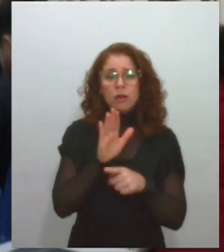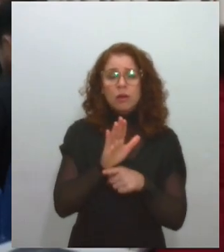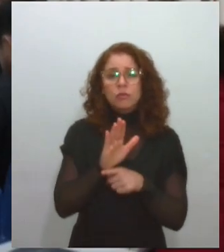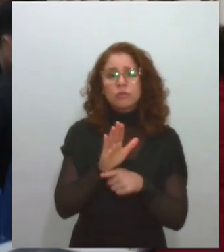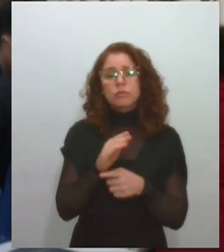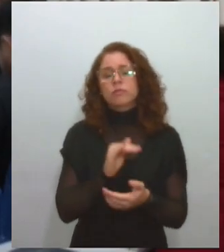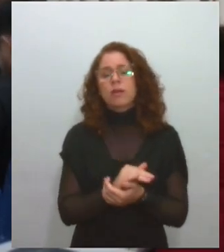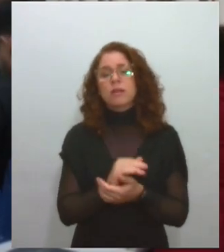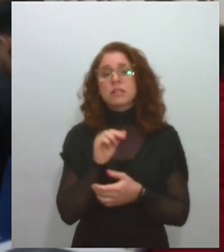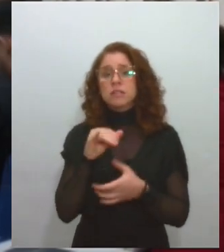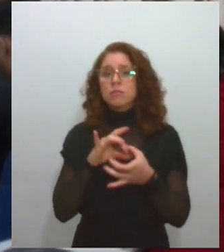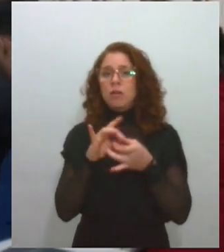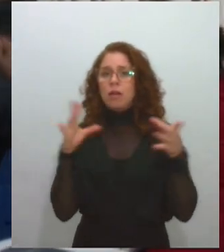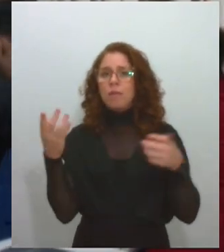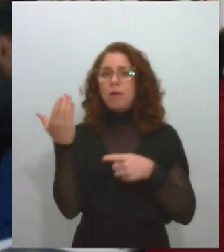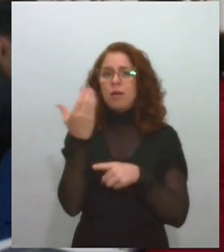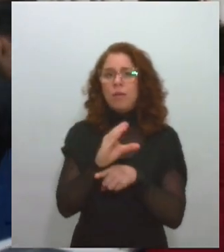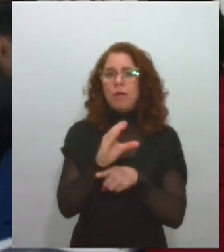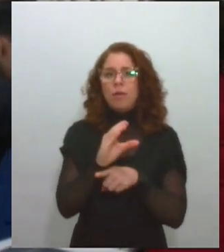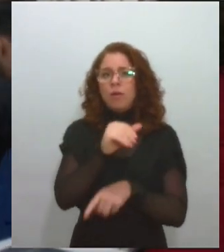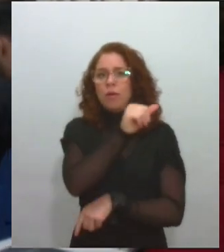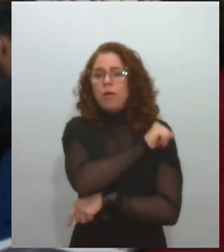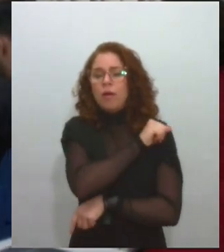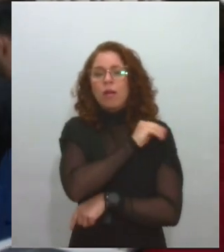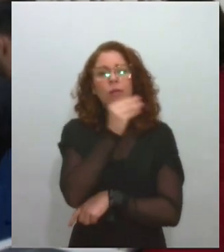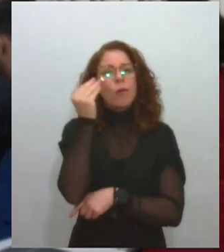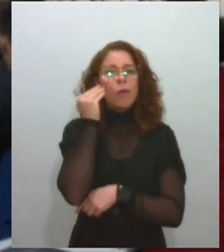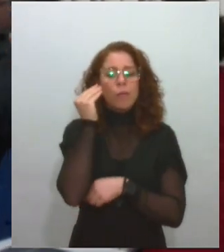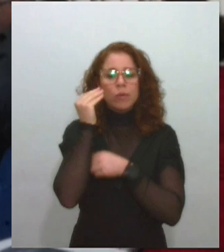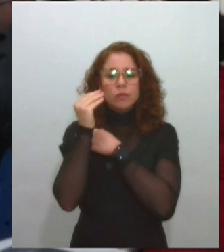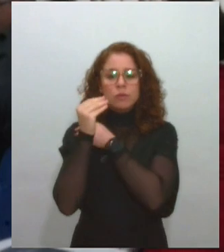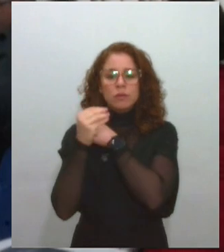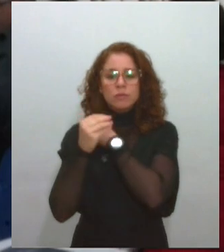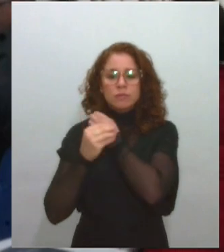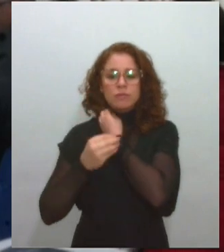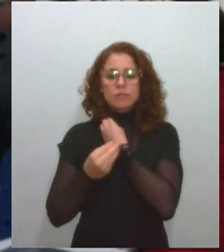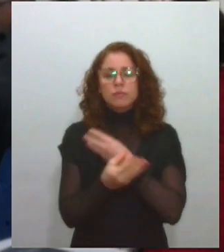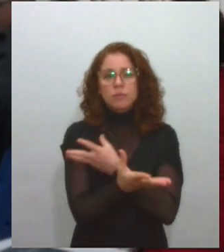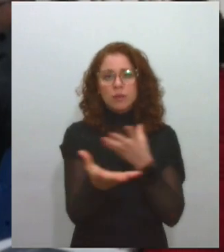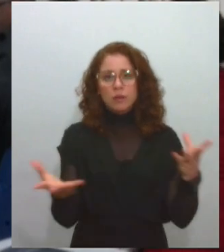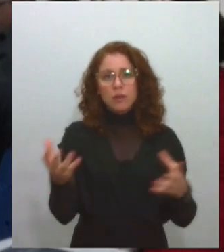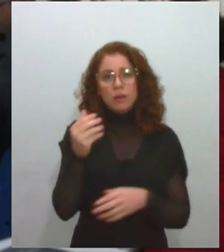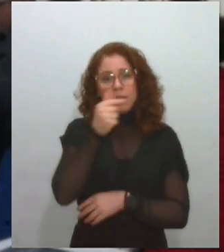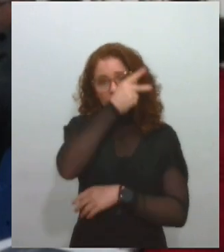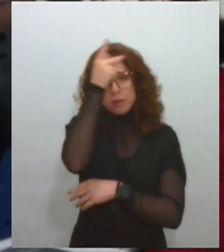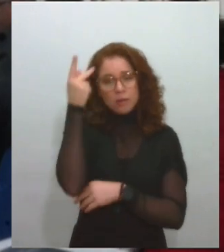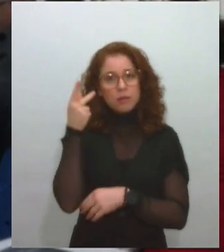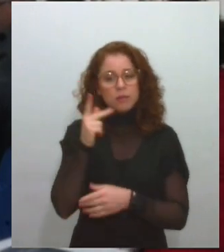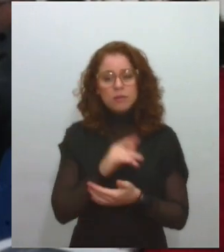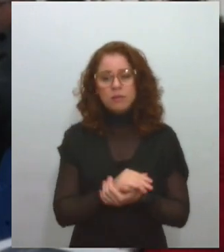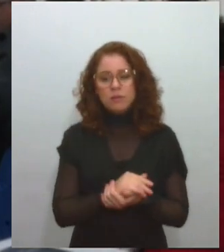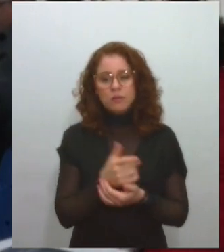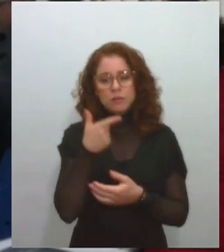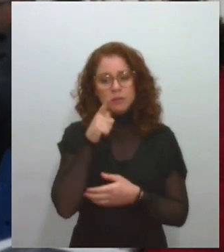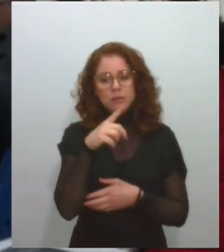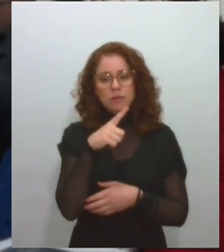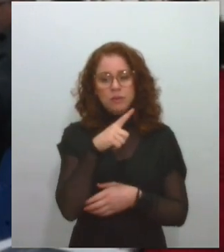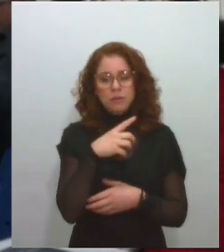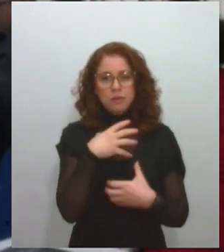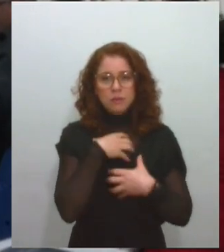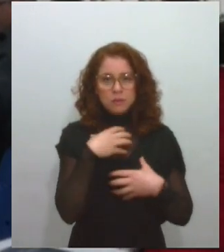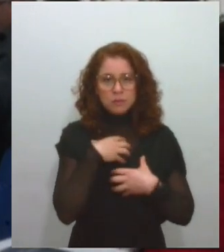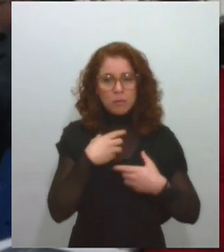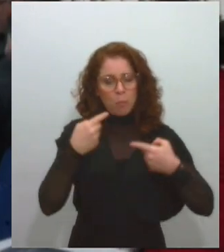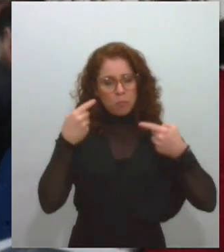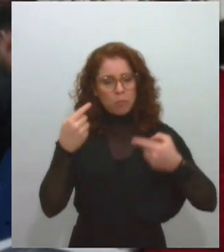a Assembleia está dando a oportunidade para que essas pessoas se sintam provocadas, desafiadas,